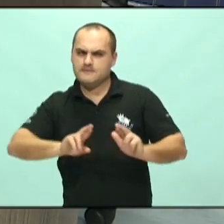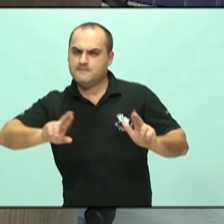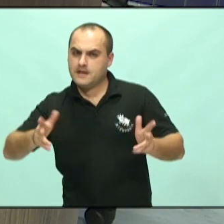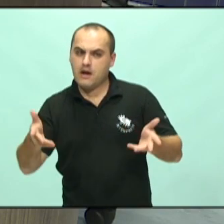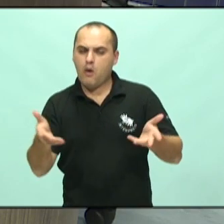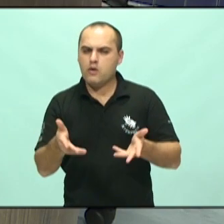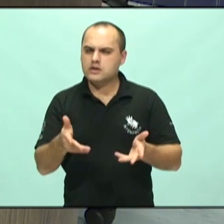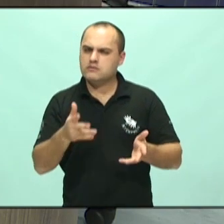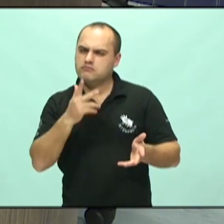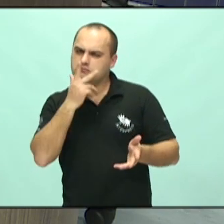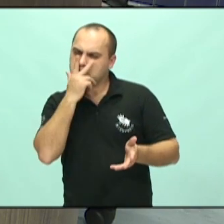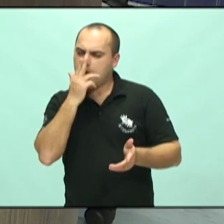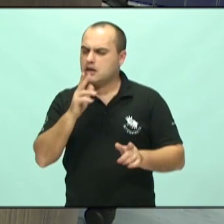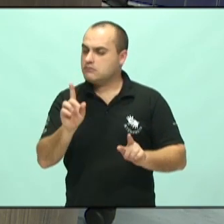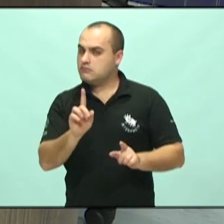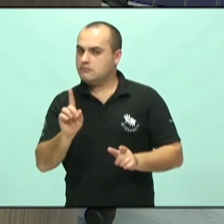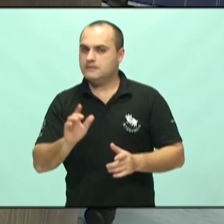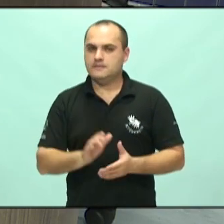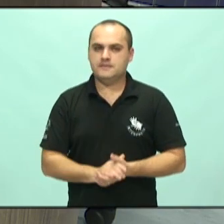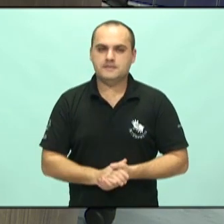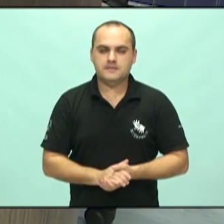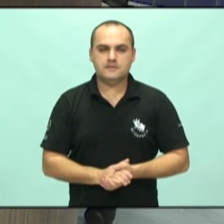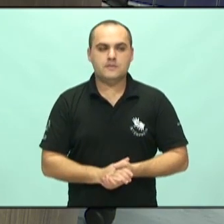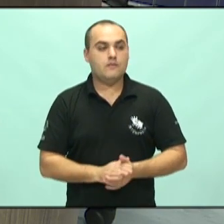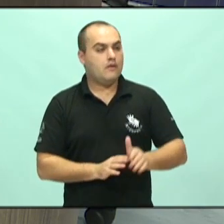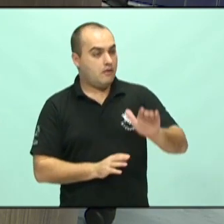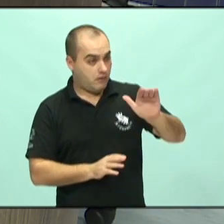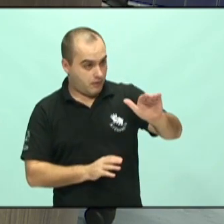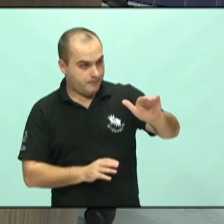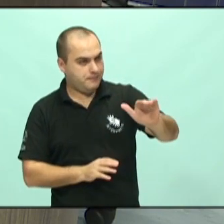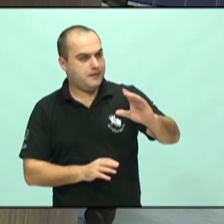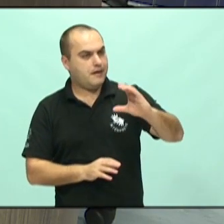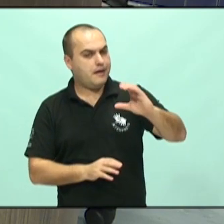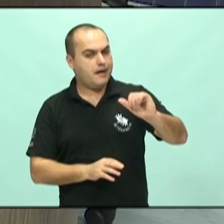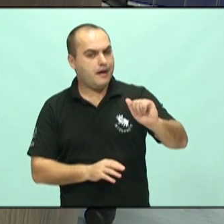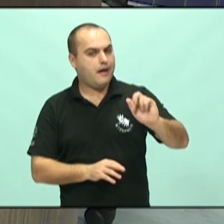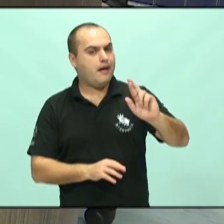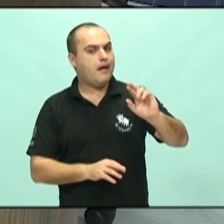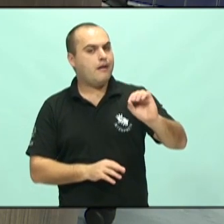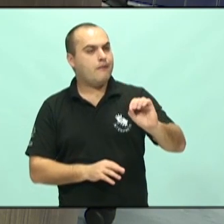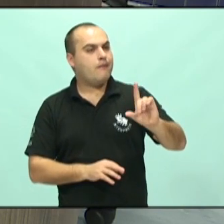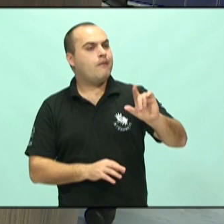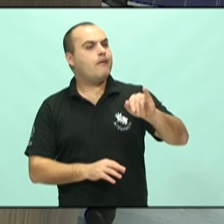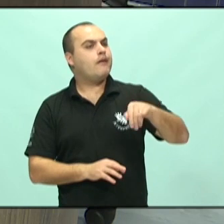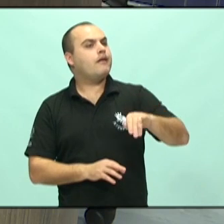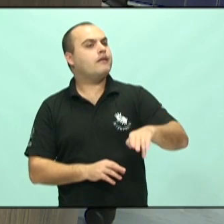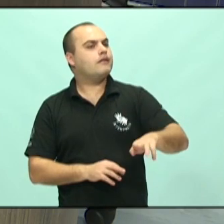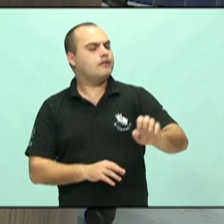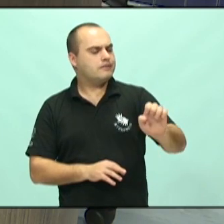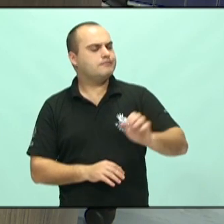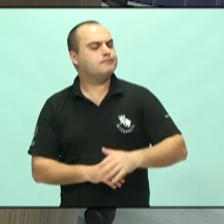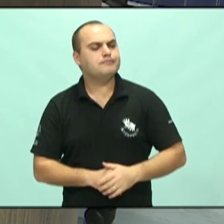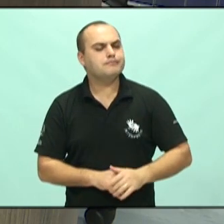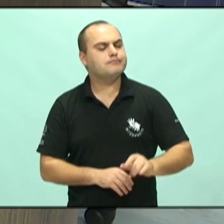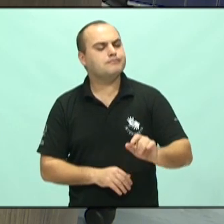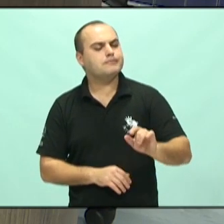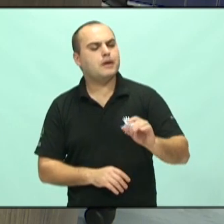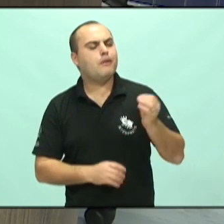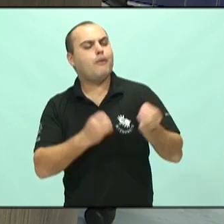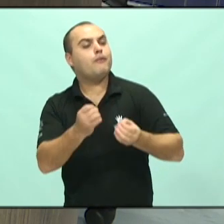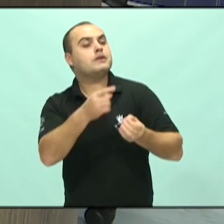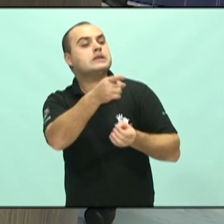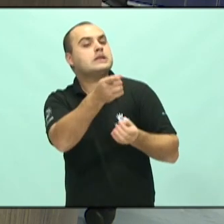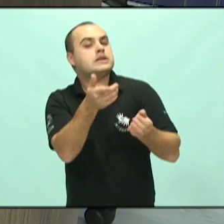Caroline, você entrou, como que você foi atraída por esse mundo do teatro? Como é que foi